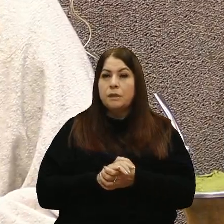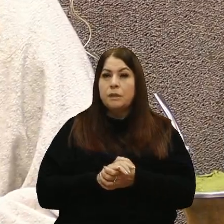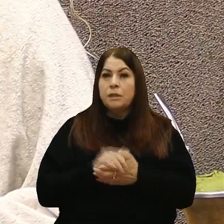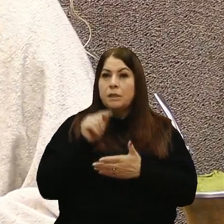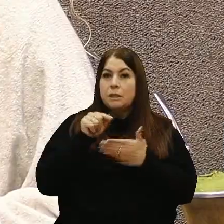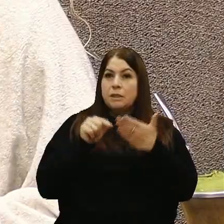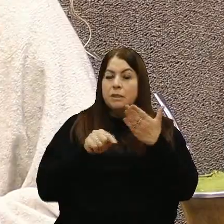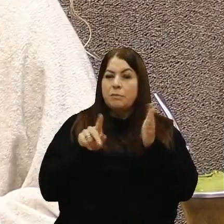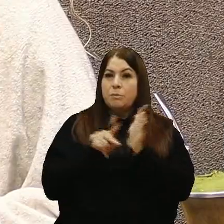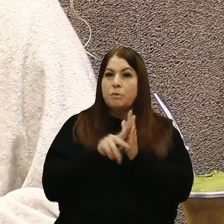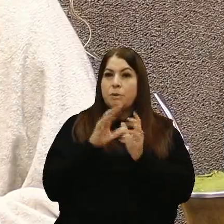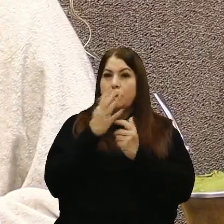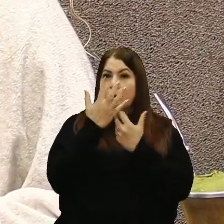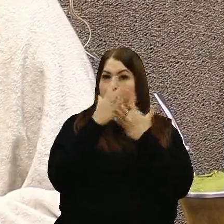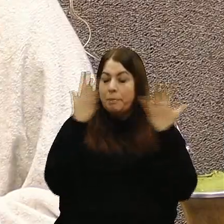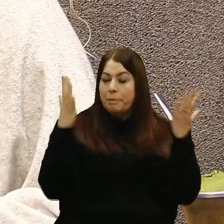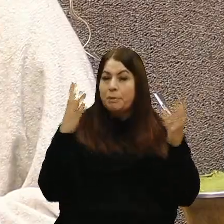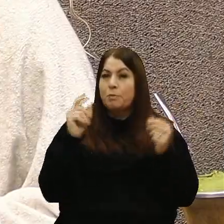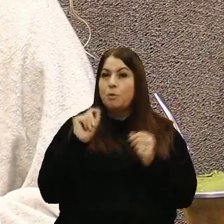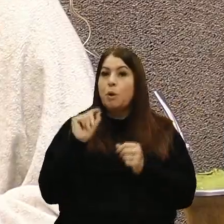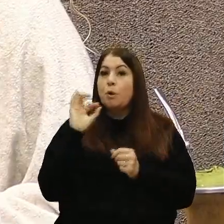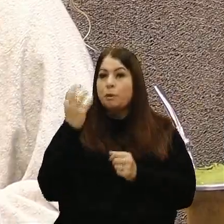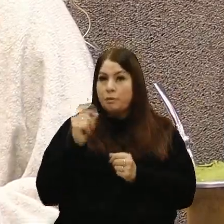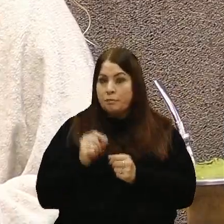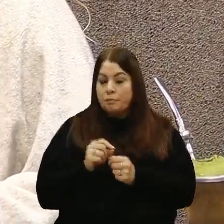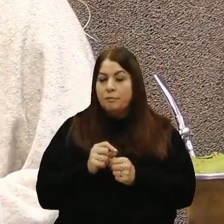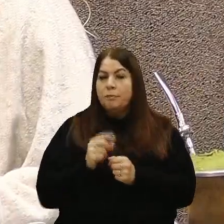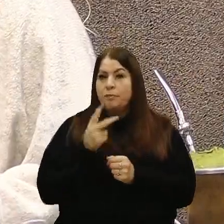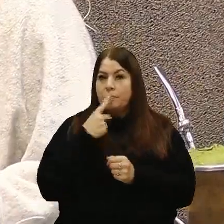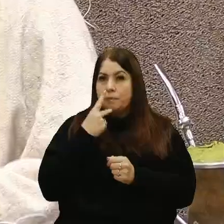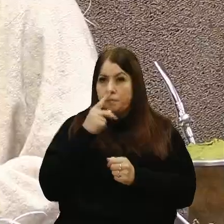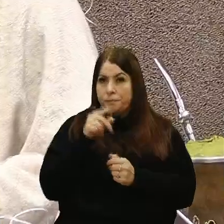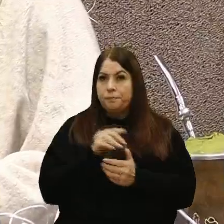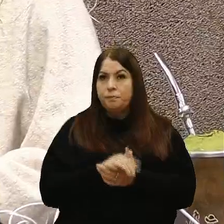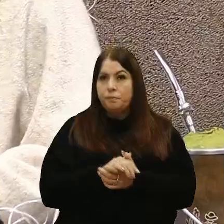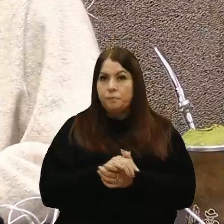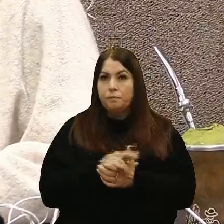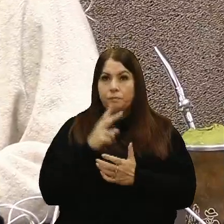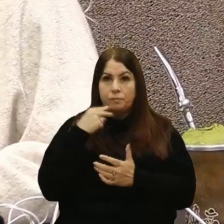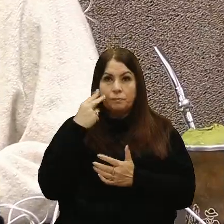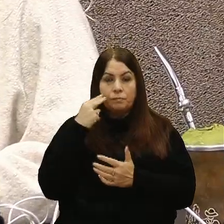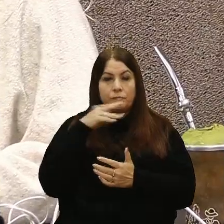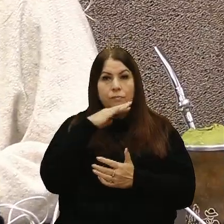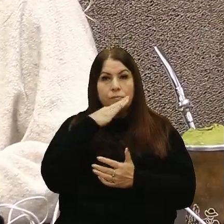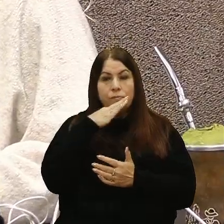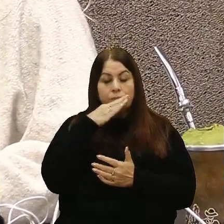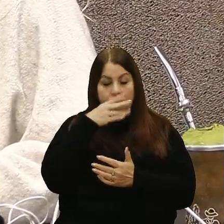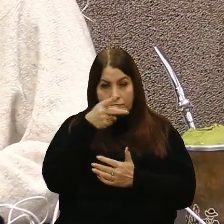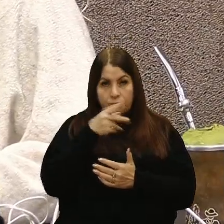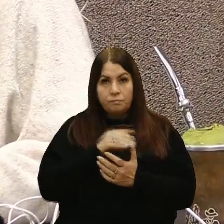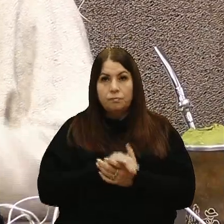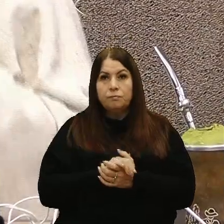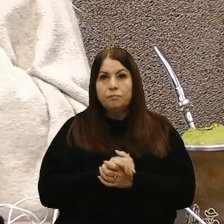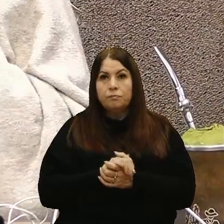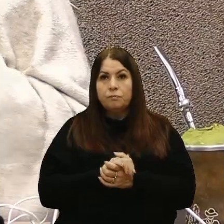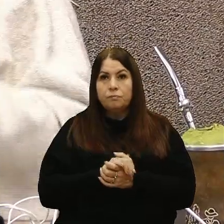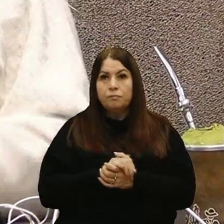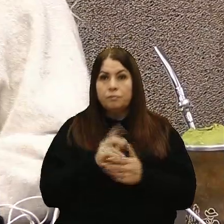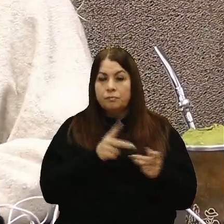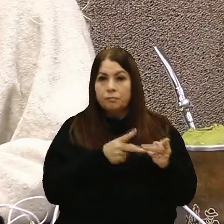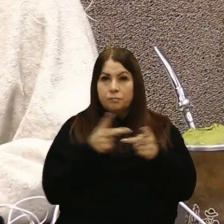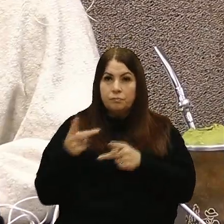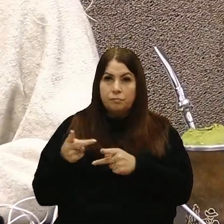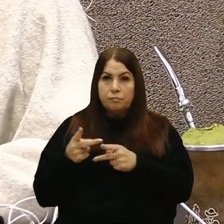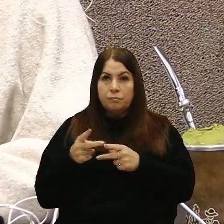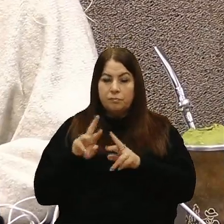do meio ambiente. Porque o que acontece? Eu ia comentar justamente o que o vereador Bortola acabou de falar. Eu visitei